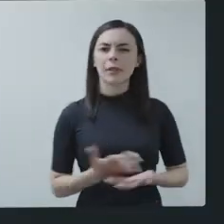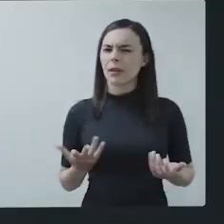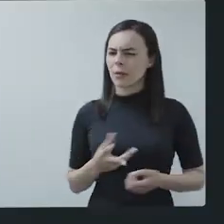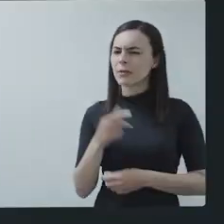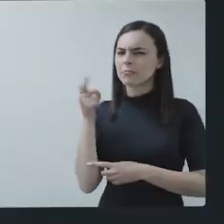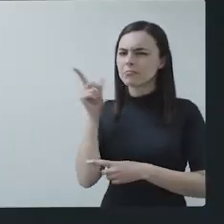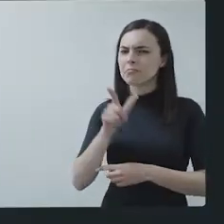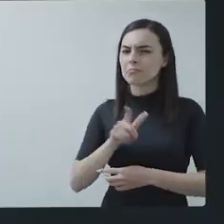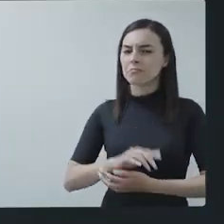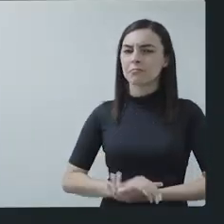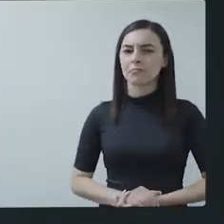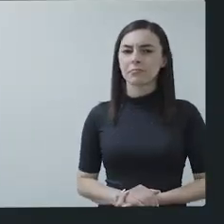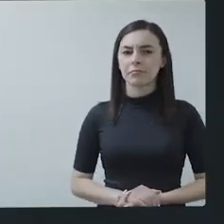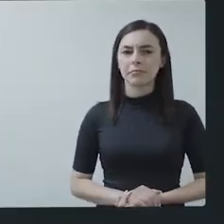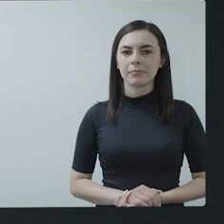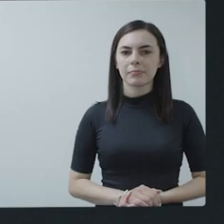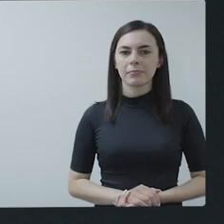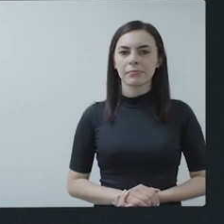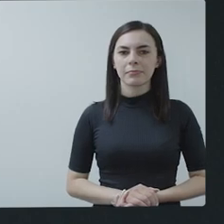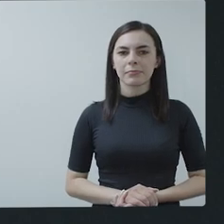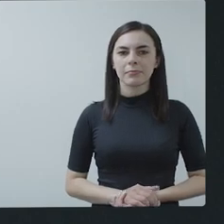vai.